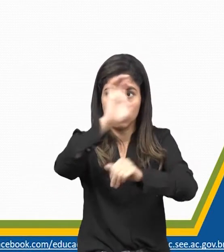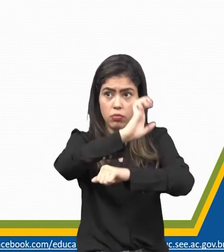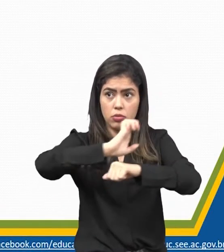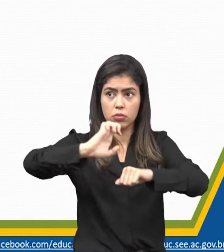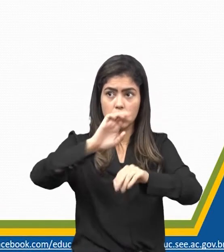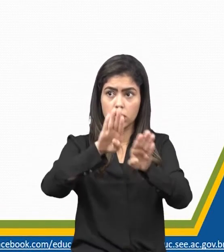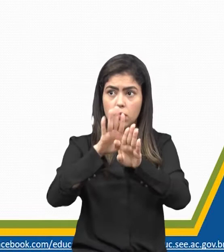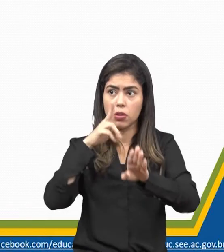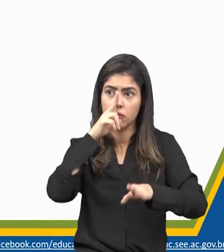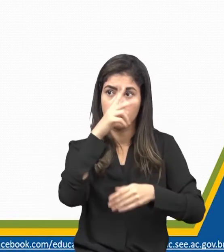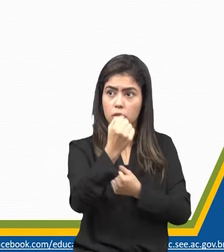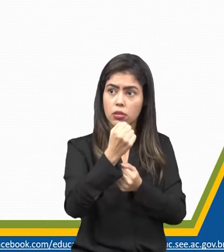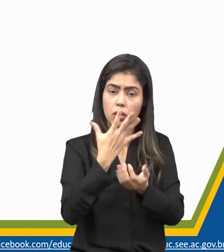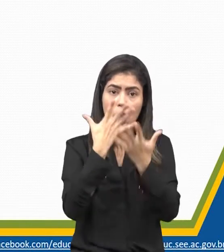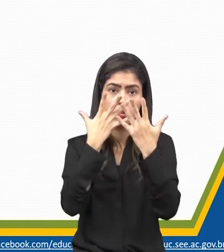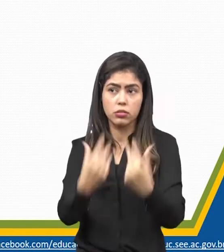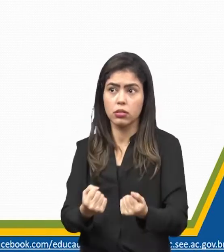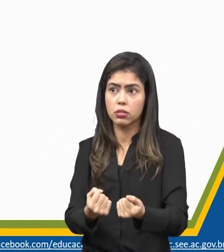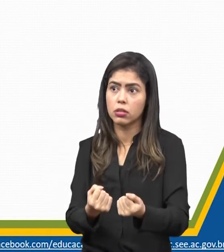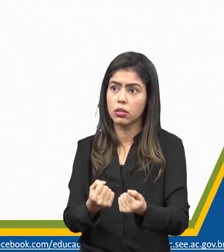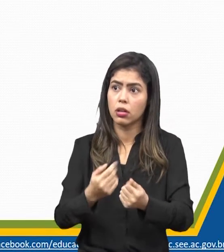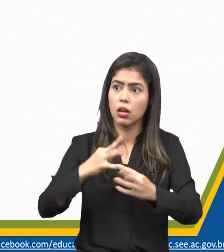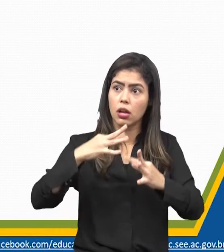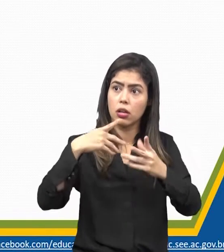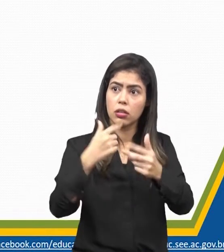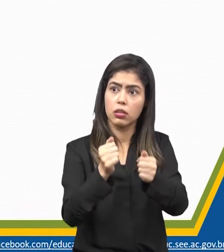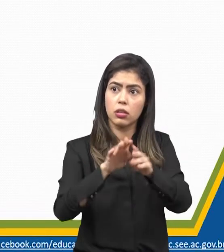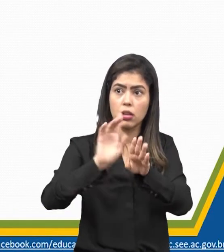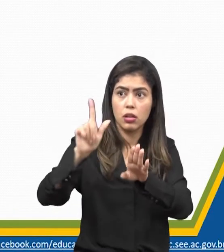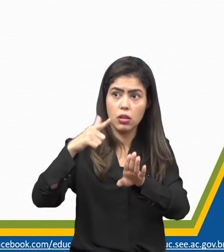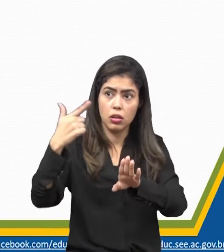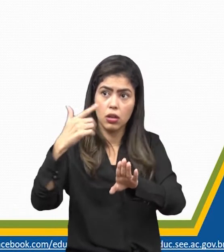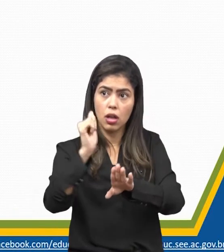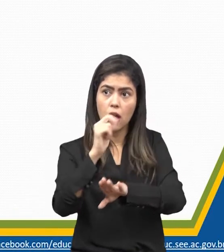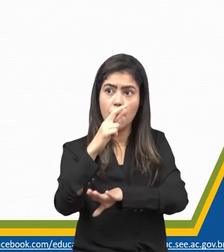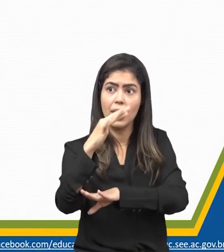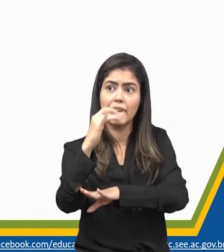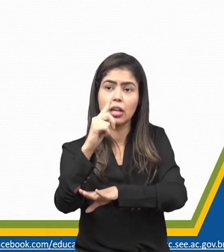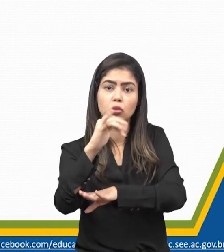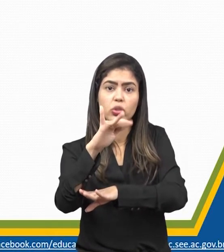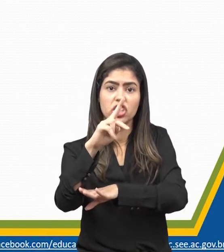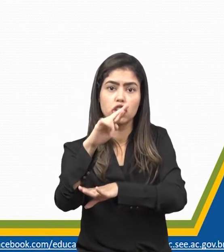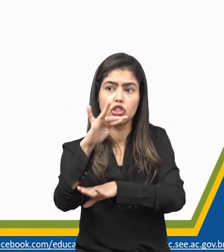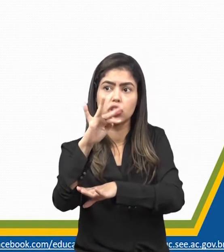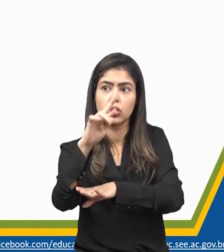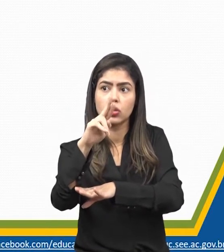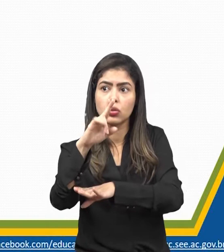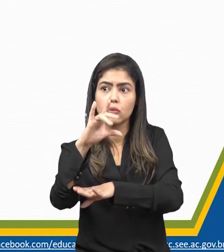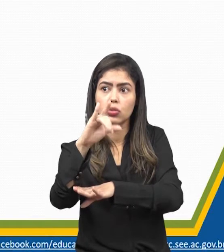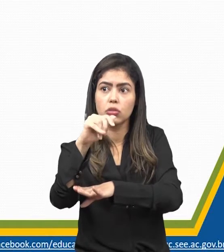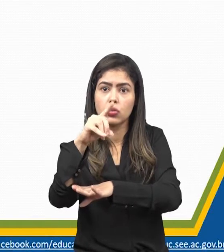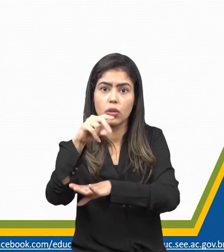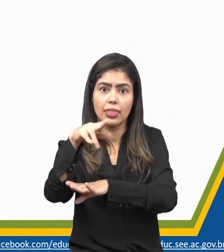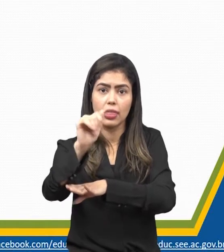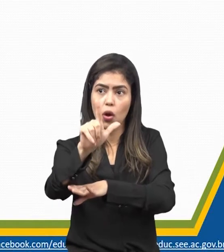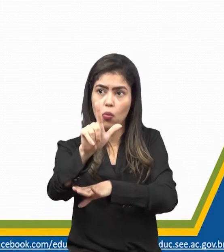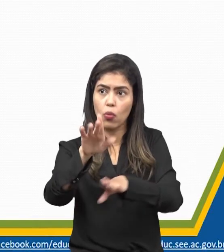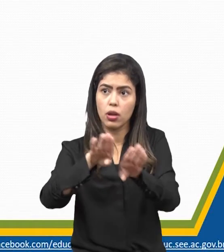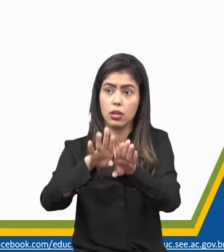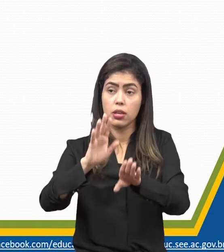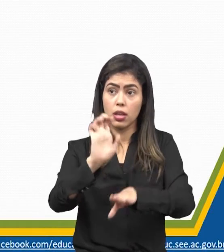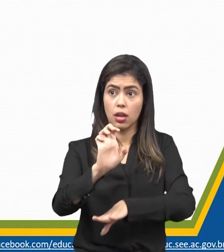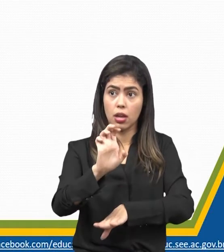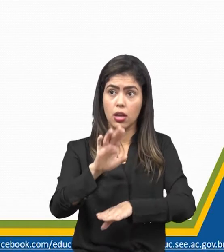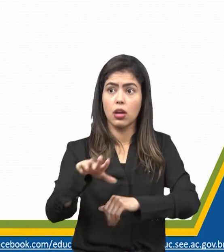os demais poderes, assumindo uma atuação alheia a este aparato institucional. E letra E. O